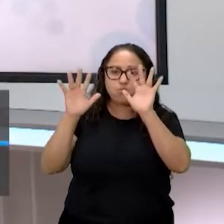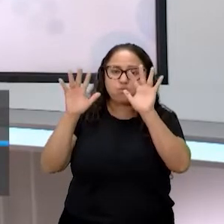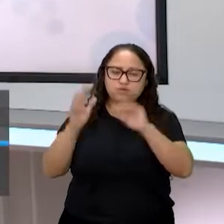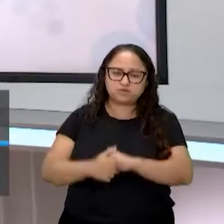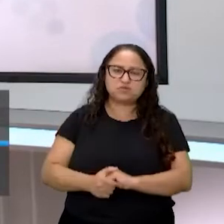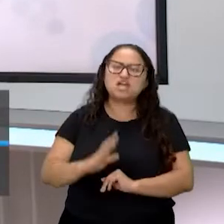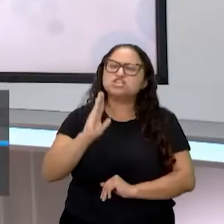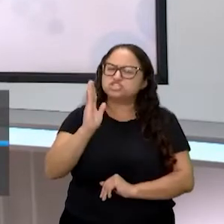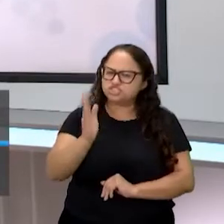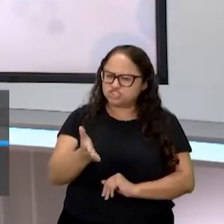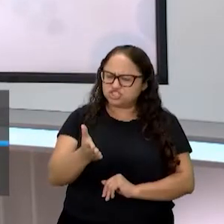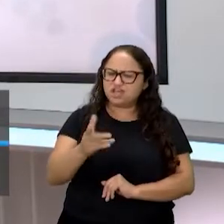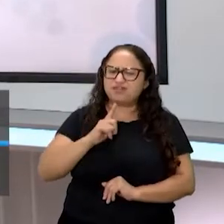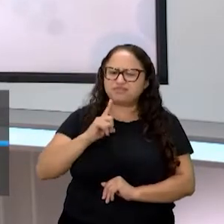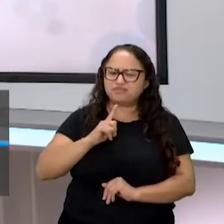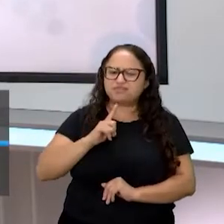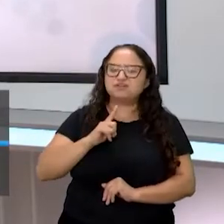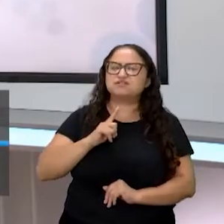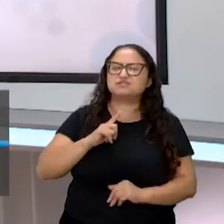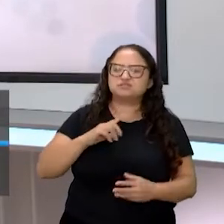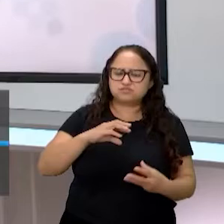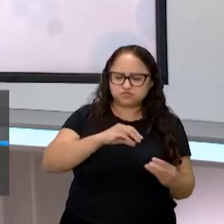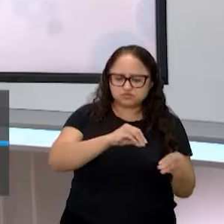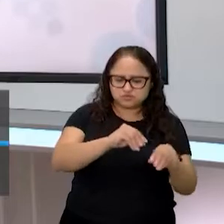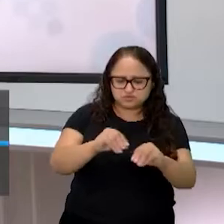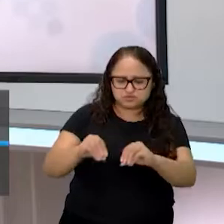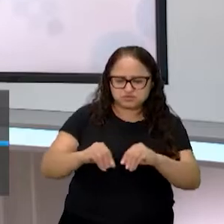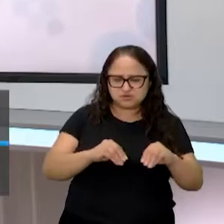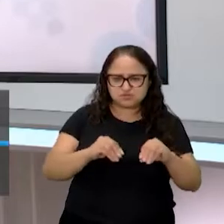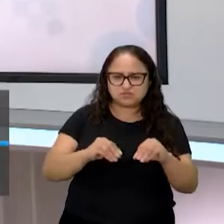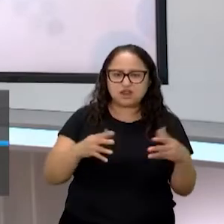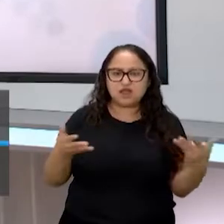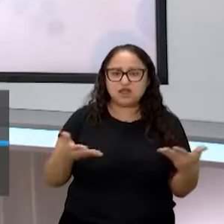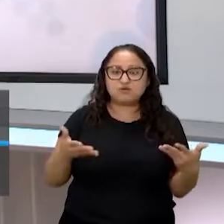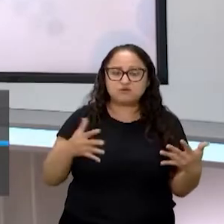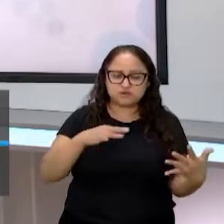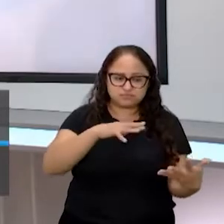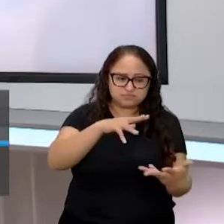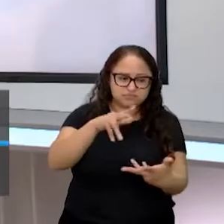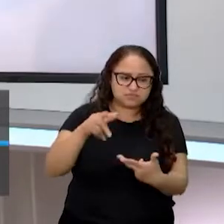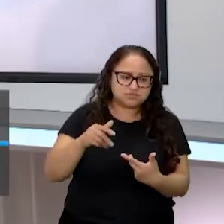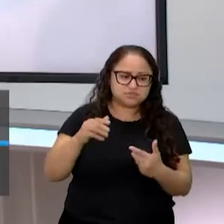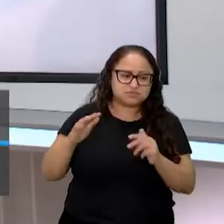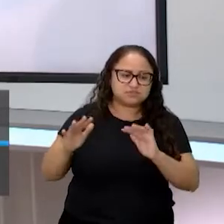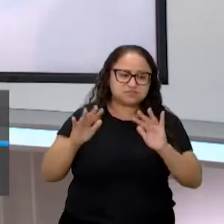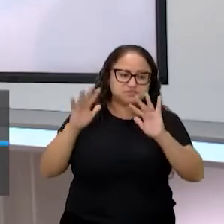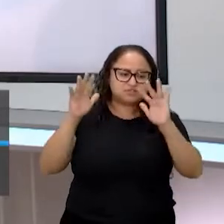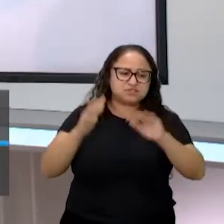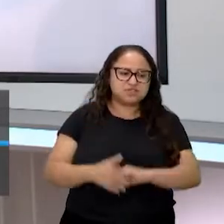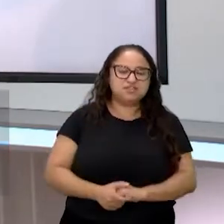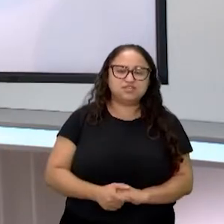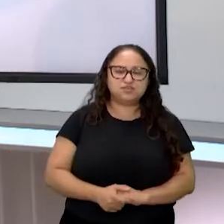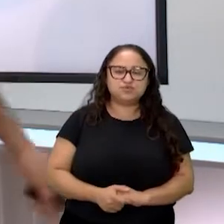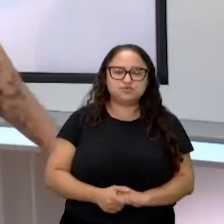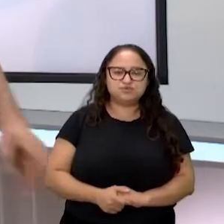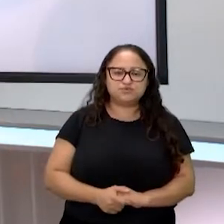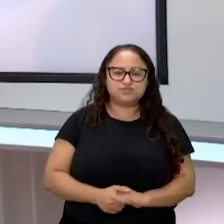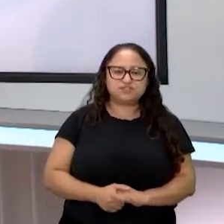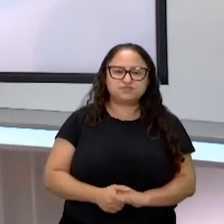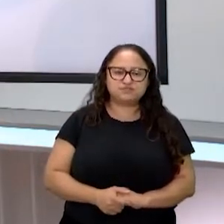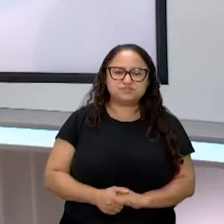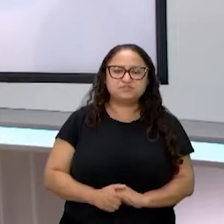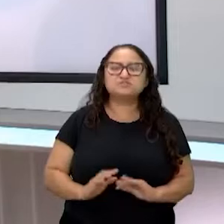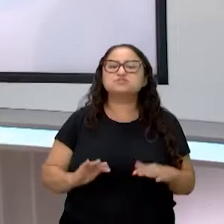tá? Já falamos dos planetas terrestres, hoje vamos falar dos planetas gasosos. E aí, tem aí os assuntos,